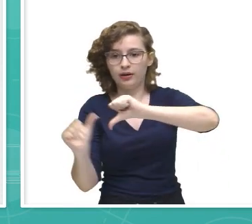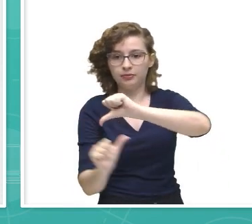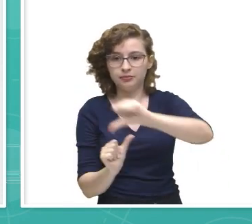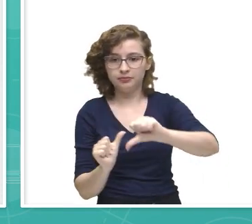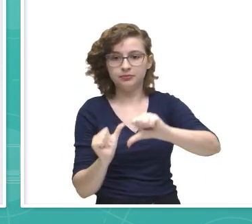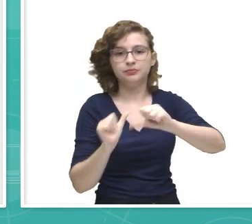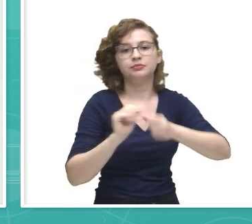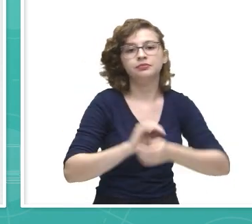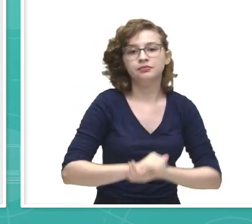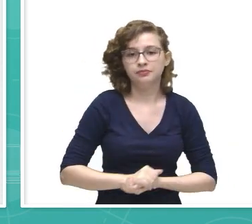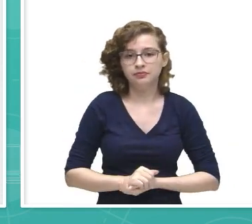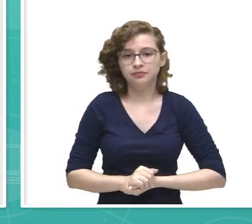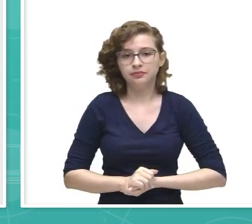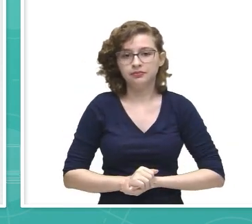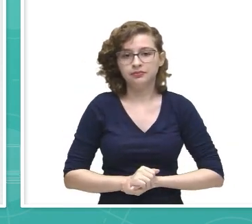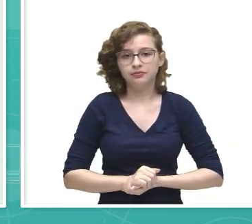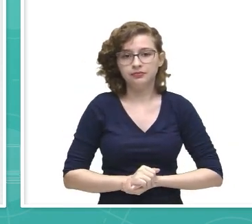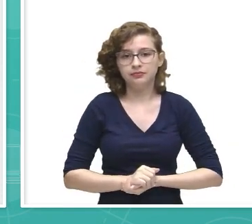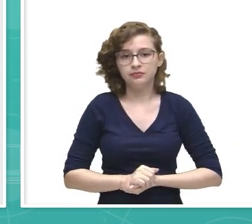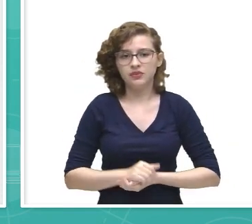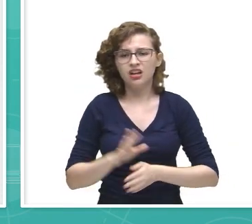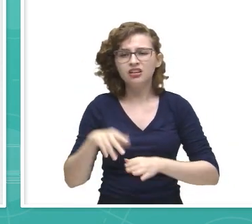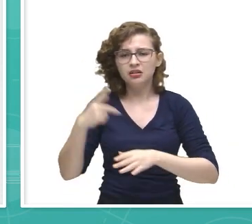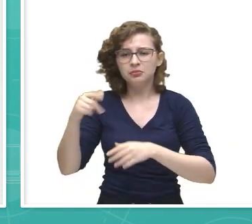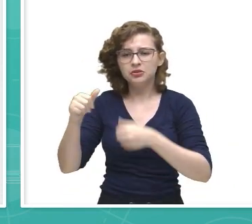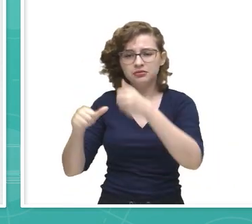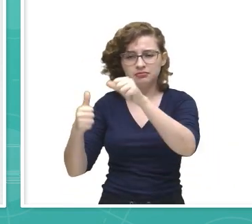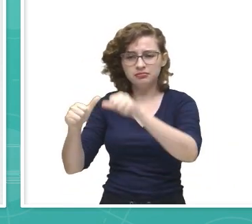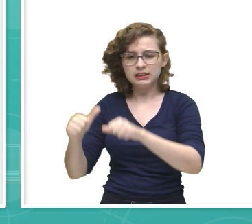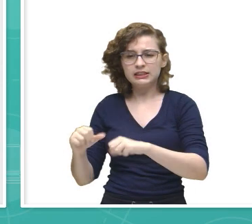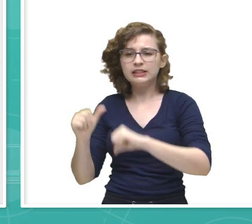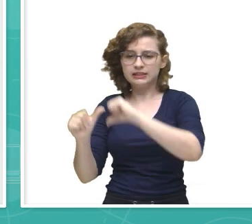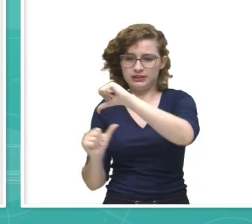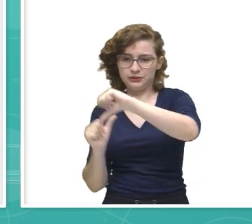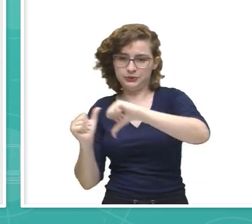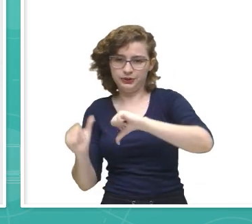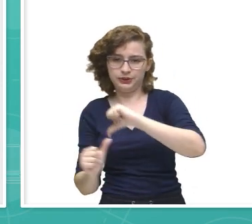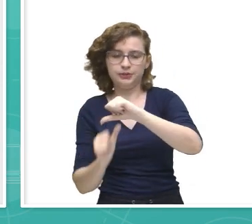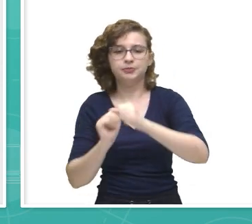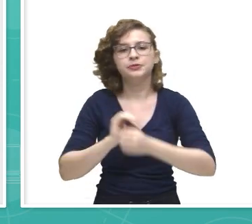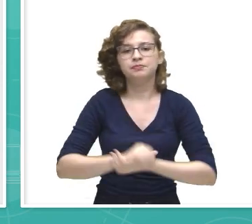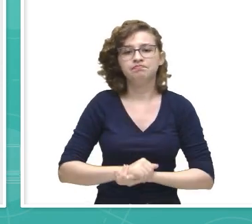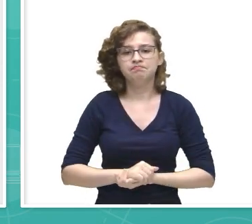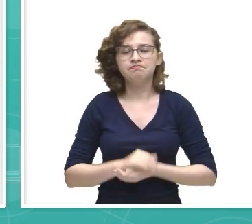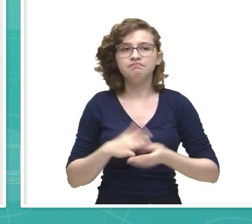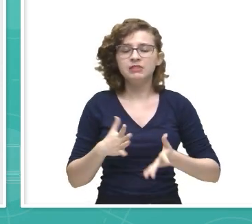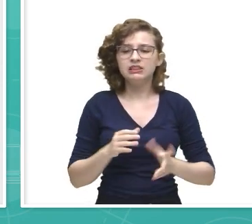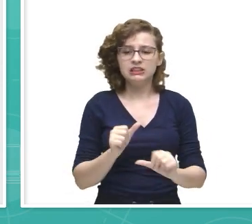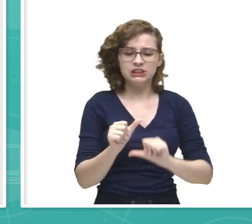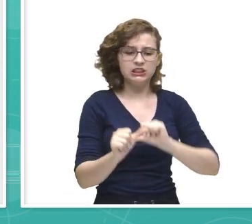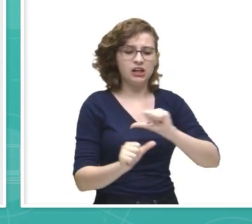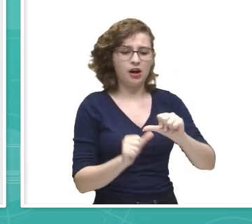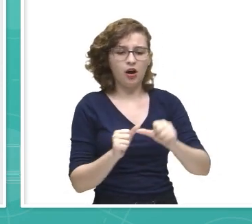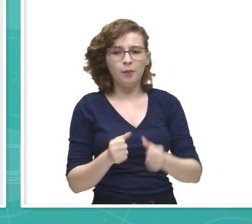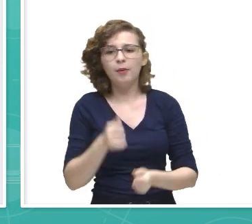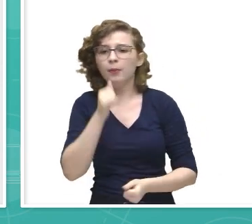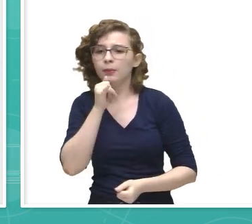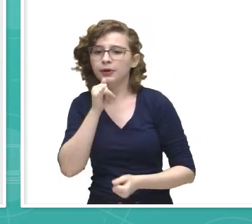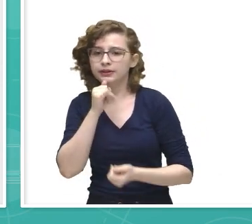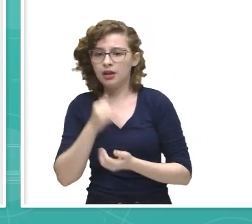alguns tópicos, a gente vai analisar o que é o escambo de maneira mais aprofundada, mas, basicamente, escambo é uma troca de mercadoria por